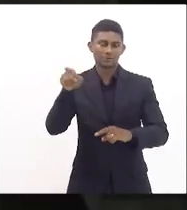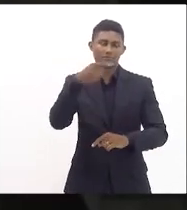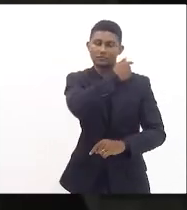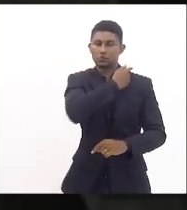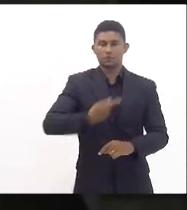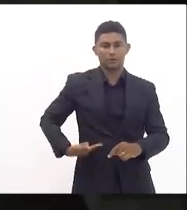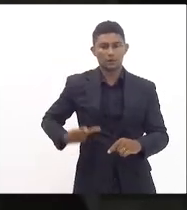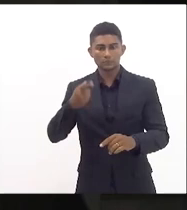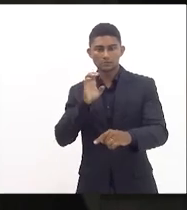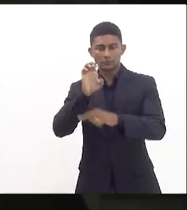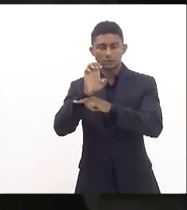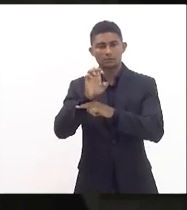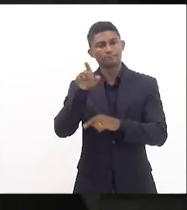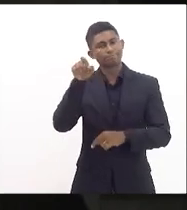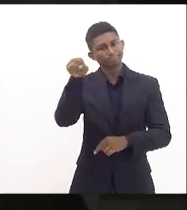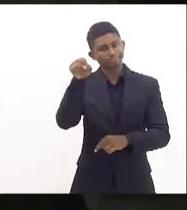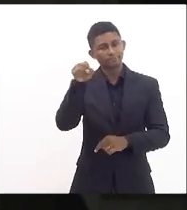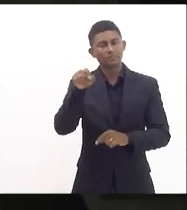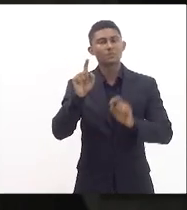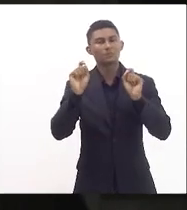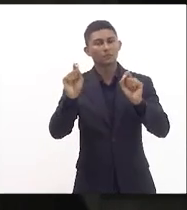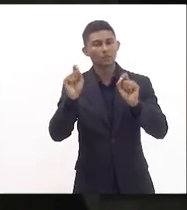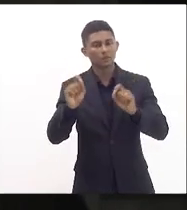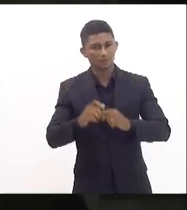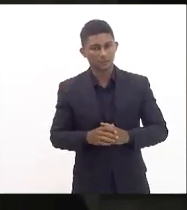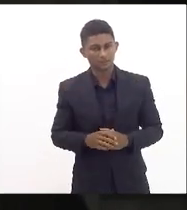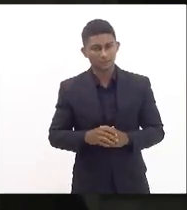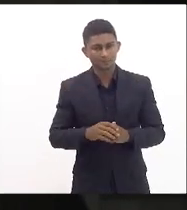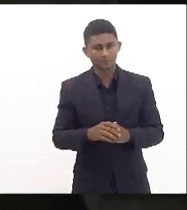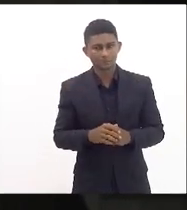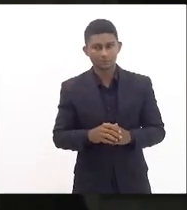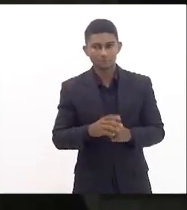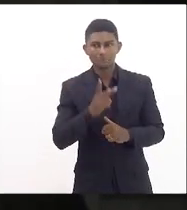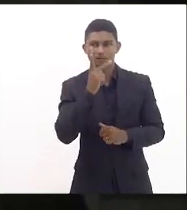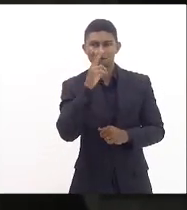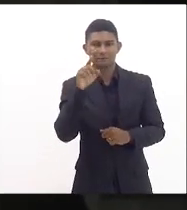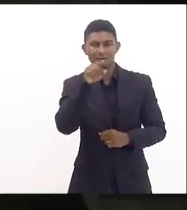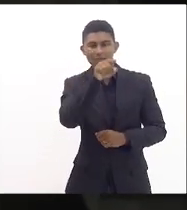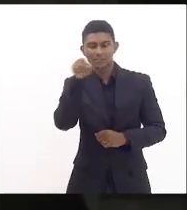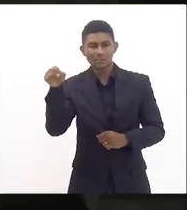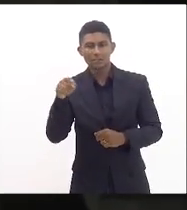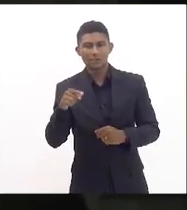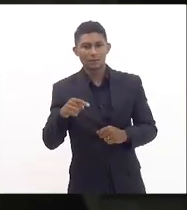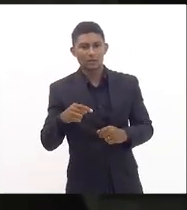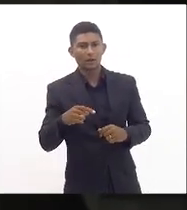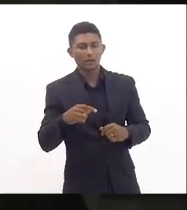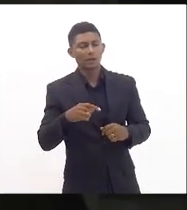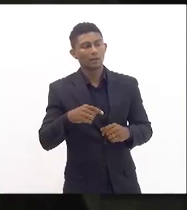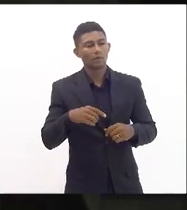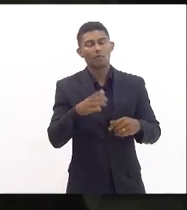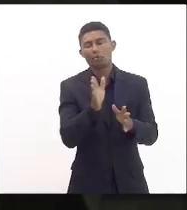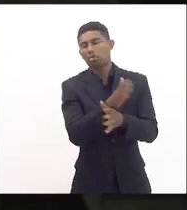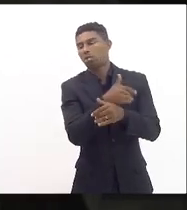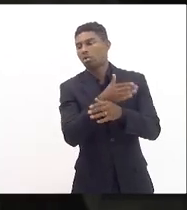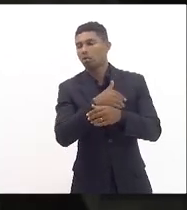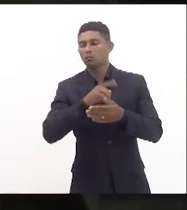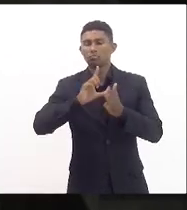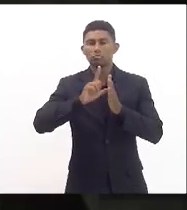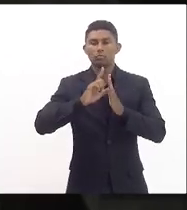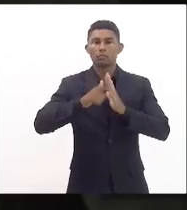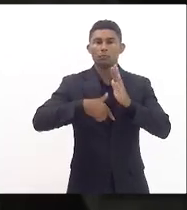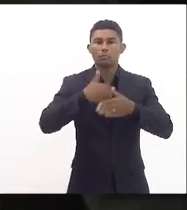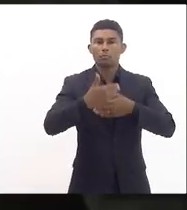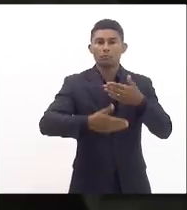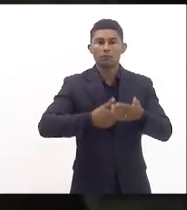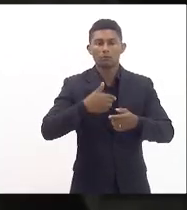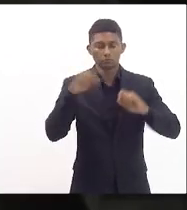Estado é movido a fatos, e passado o momento esquece.